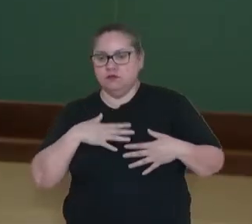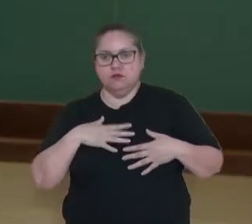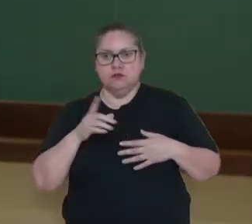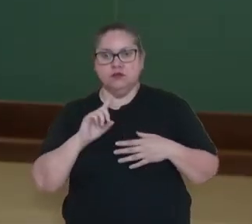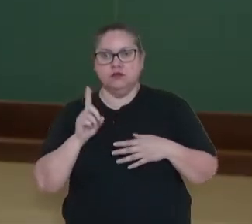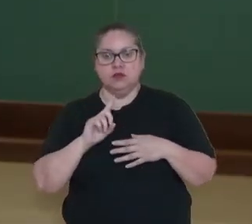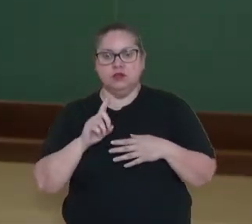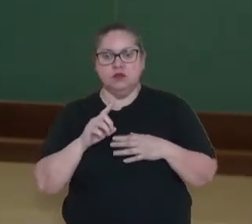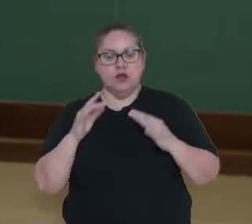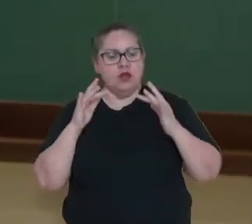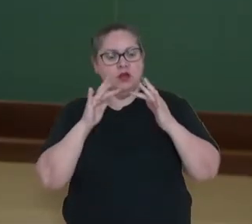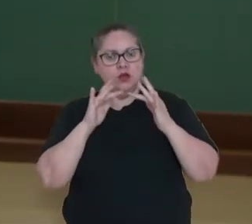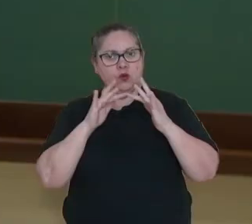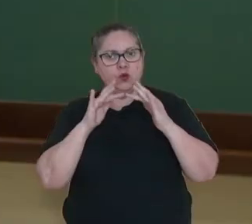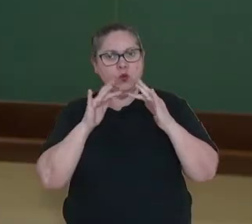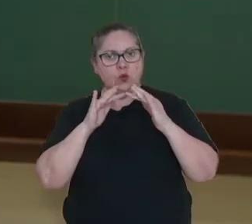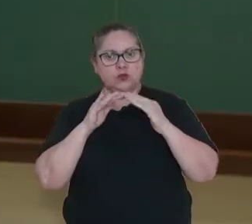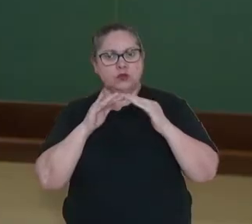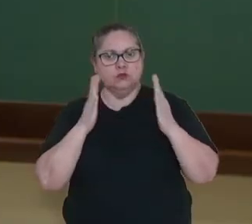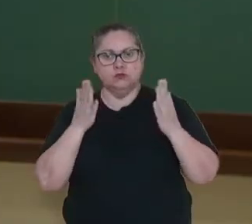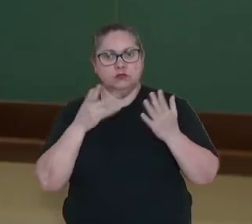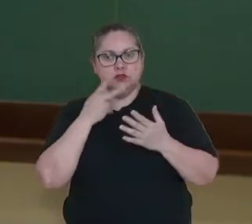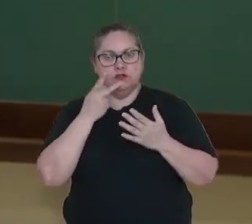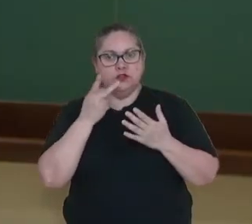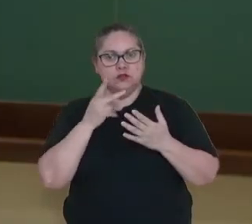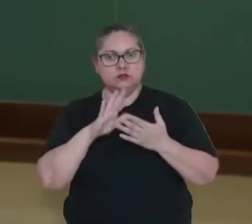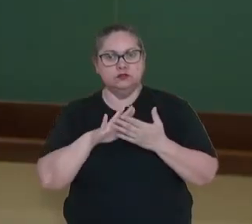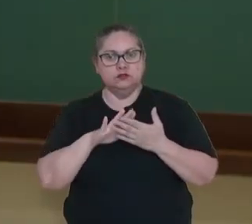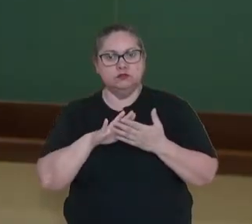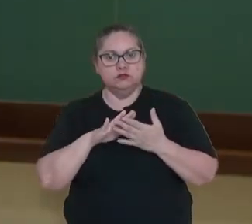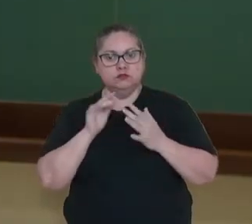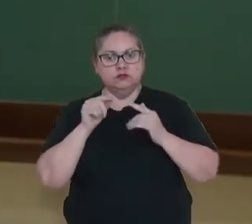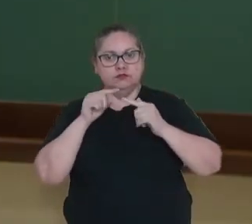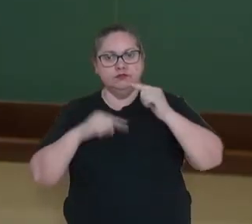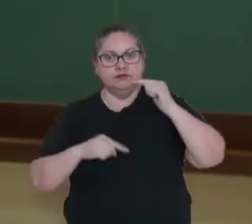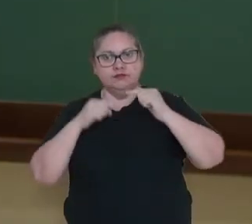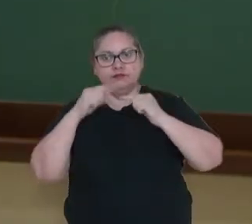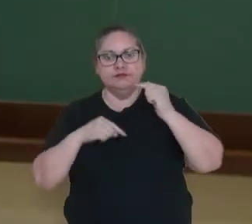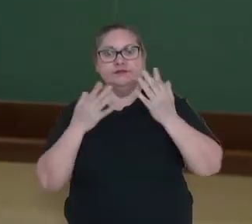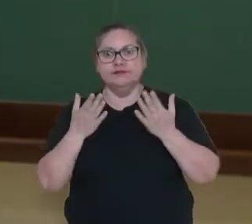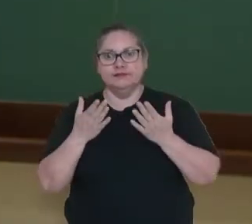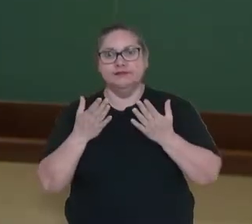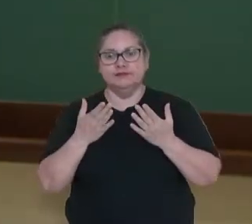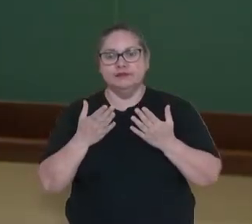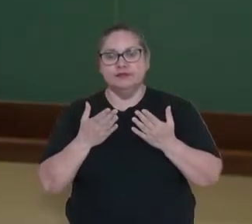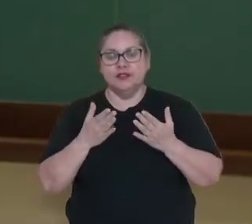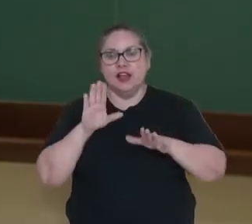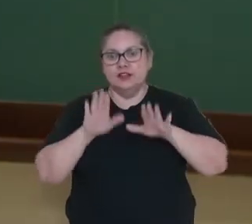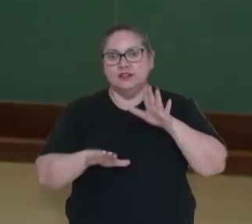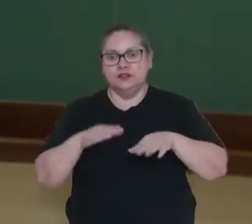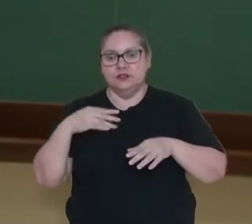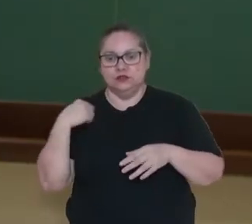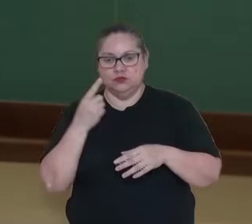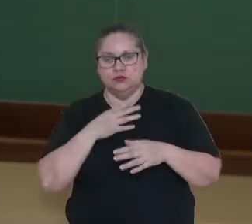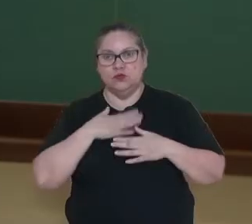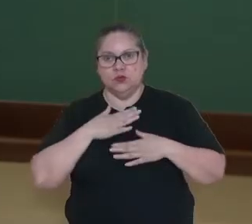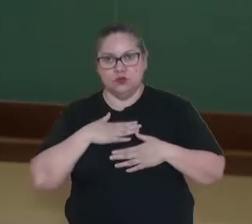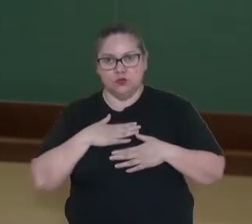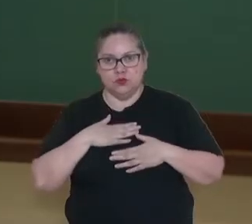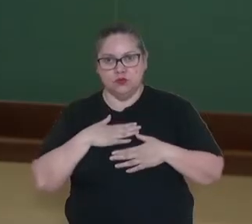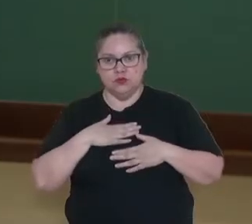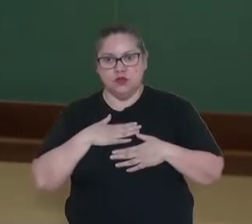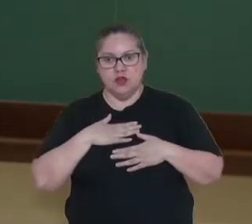não está igual ao que ela está falando, Então, muitas vezes o nosso corpo a